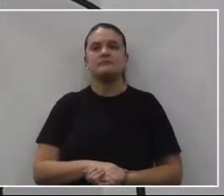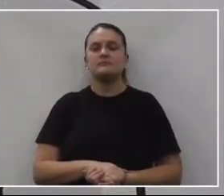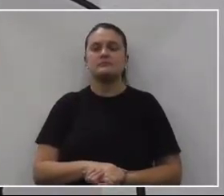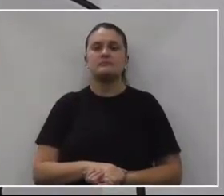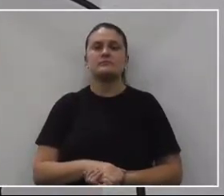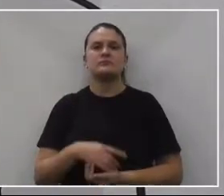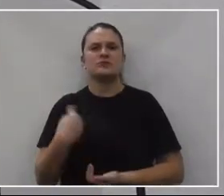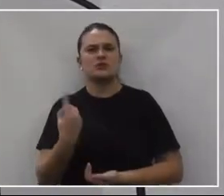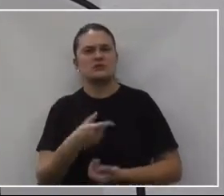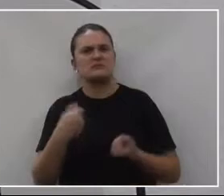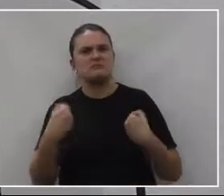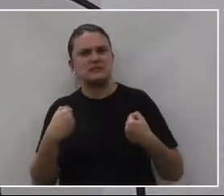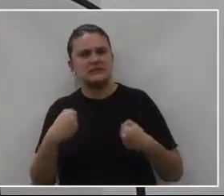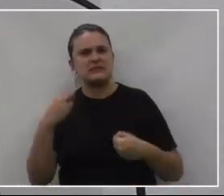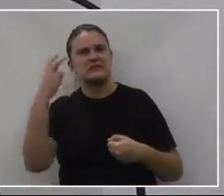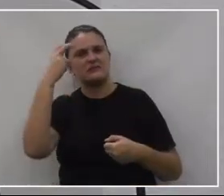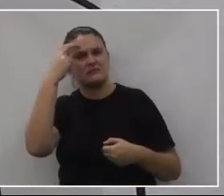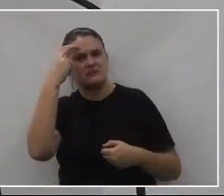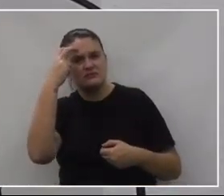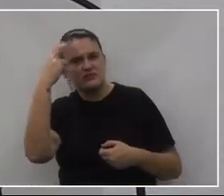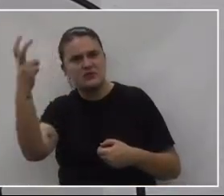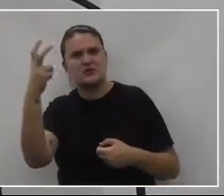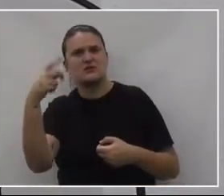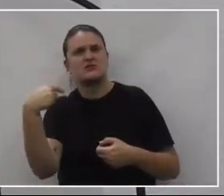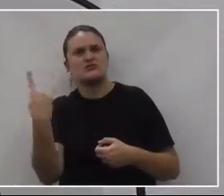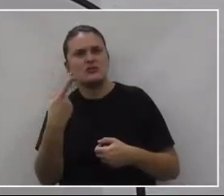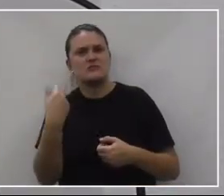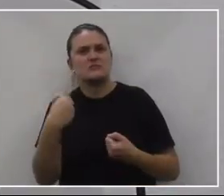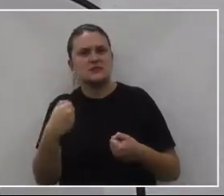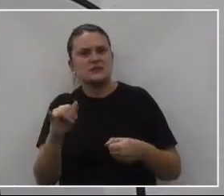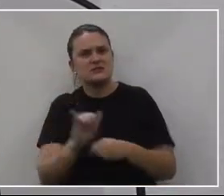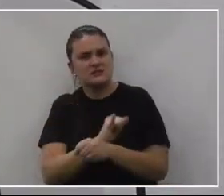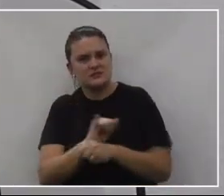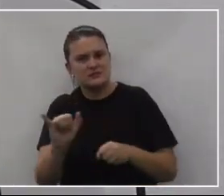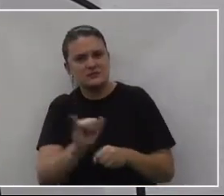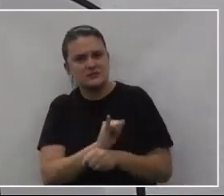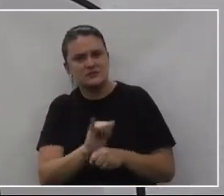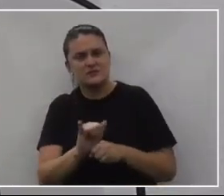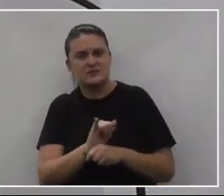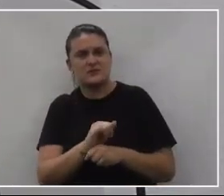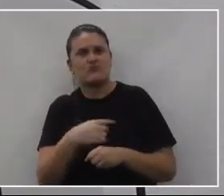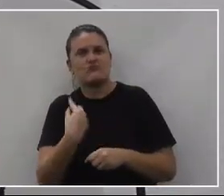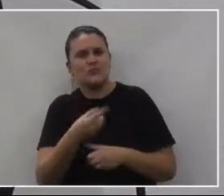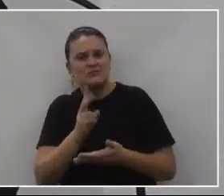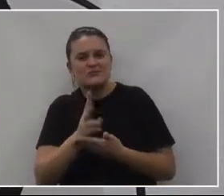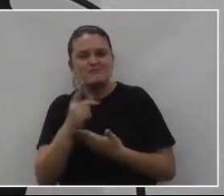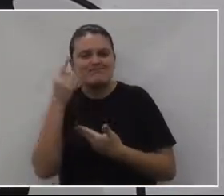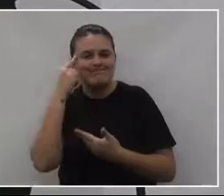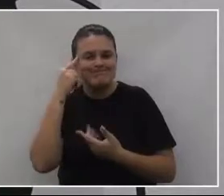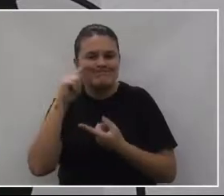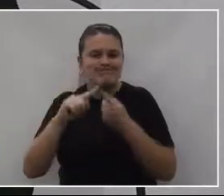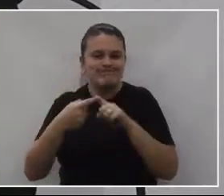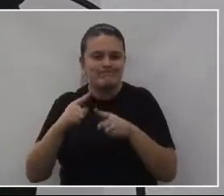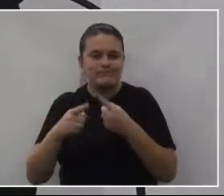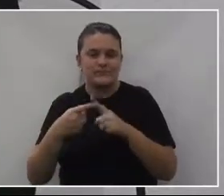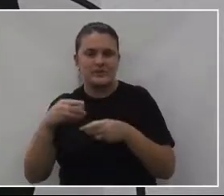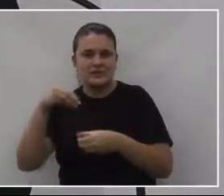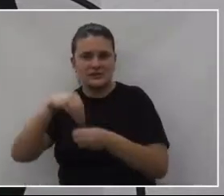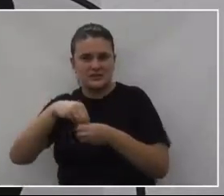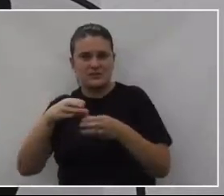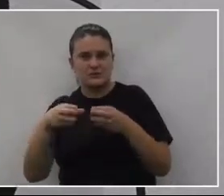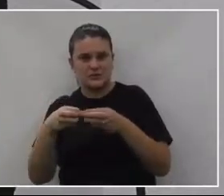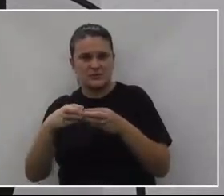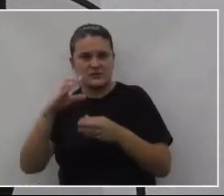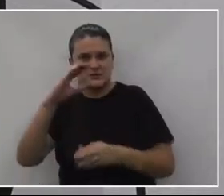O que se precisa é inteligência, estratégia, é o que nós buscamos fazer ali no Sejus, que os senhores e senhoras conhecem,